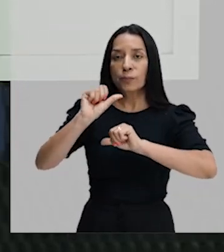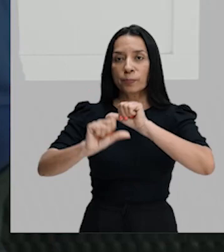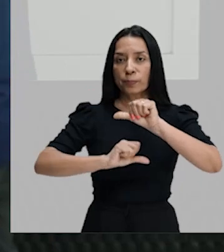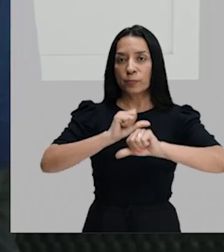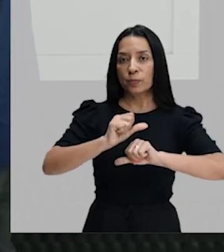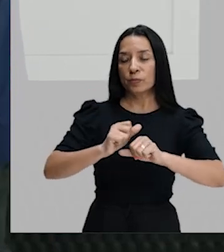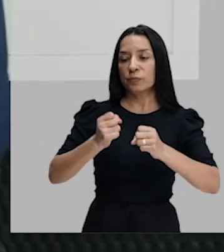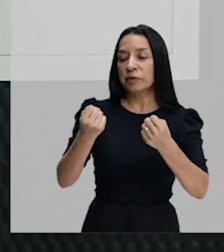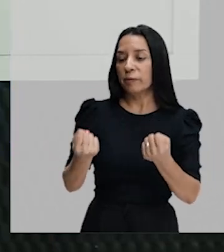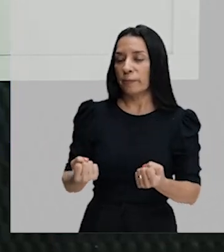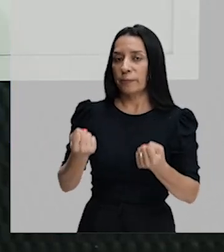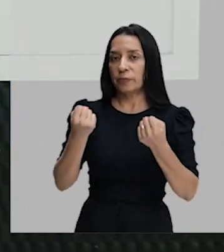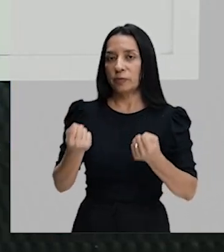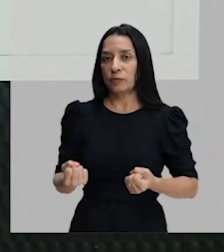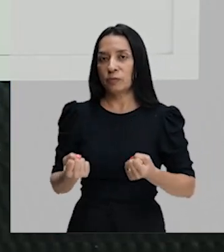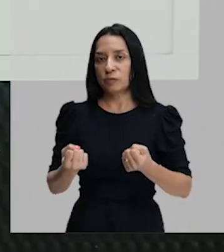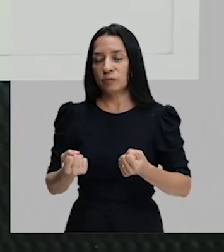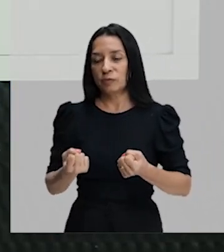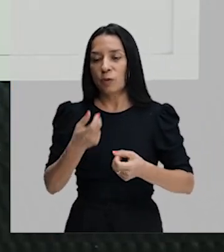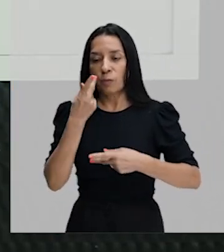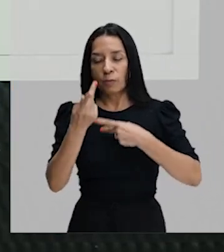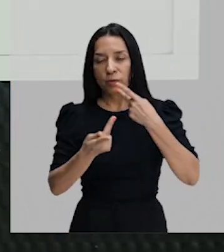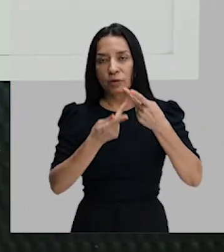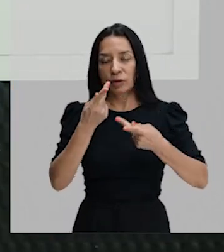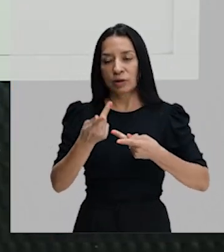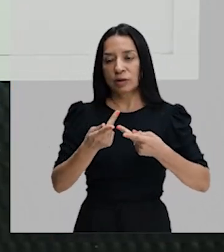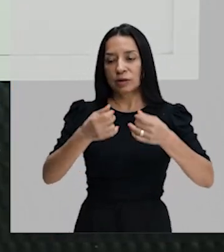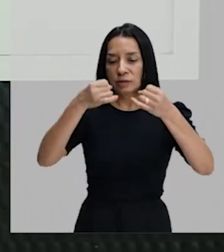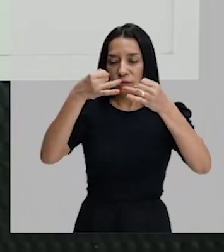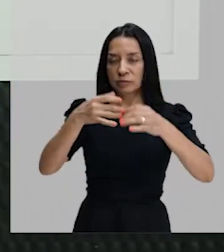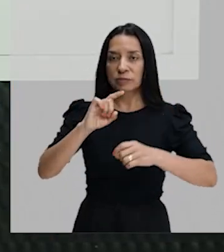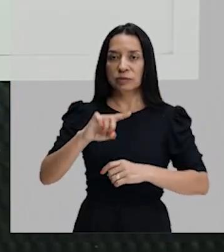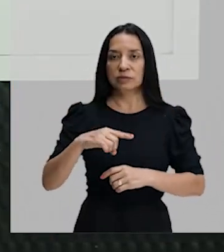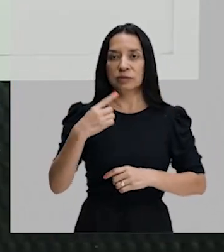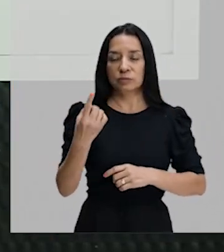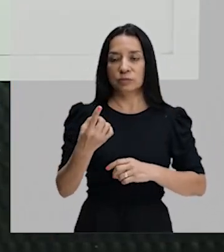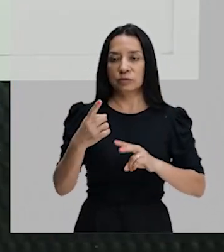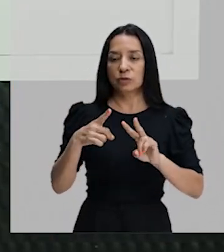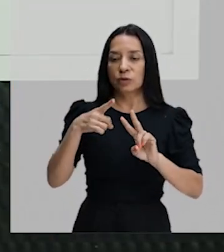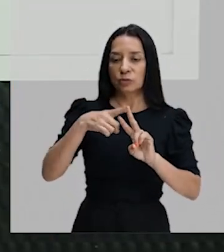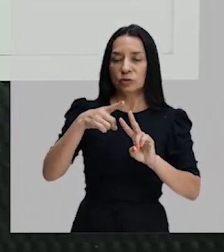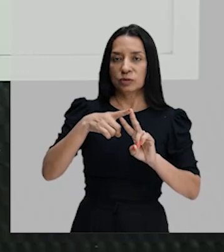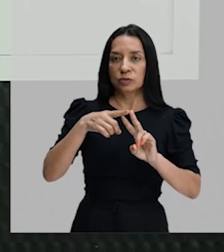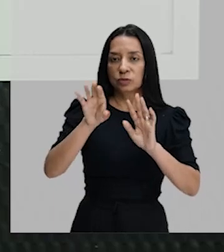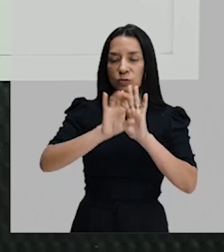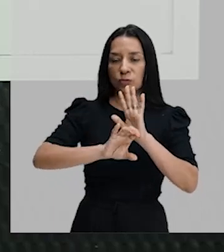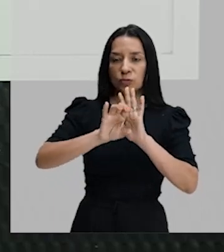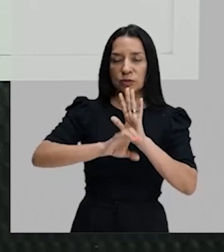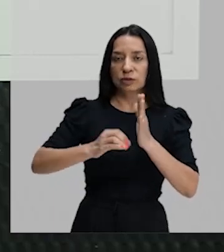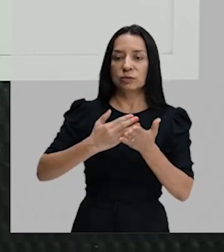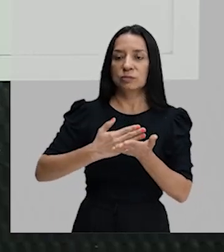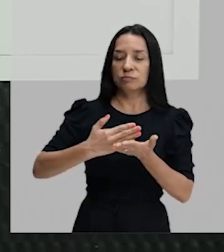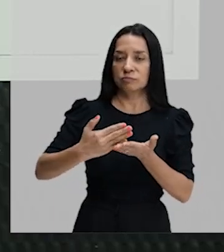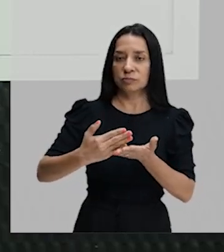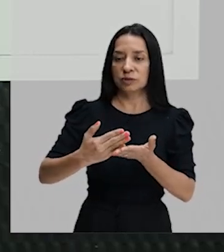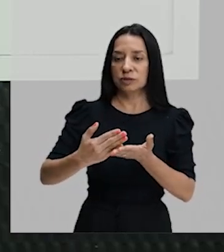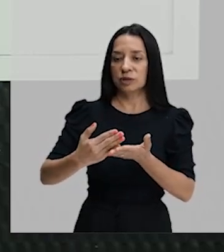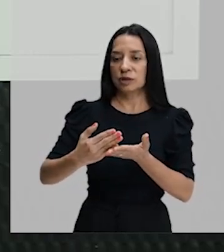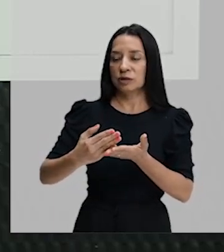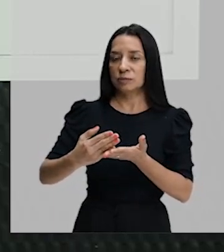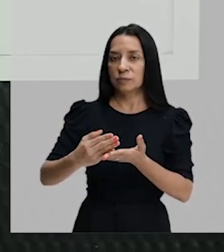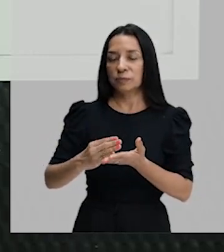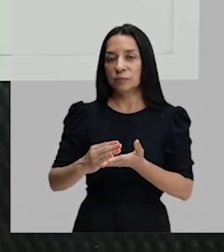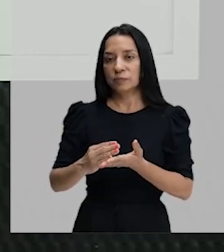certo? Então, os vetores, eles, né, esse conceito ele vai começar a ser